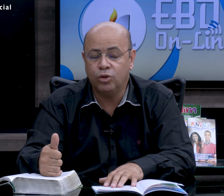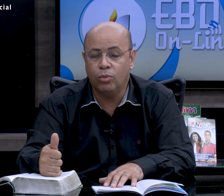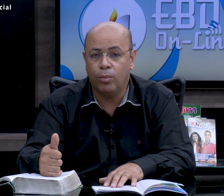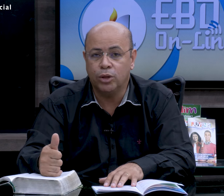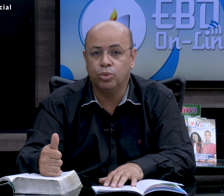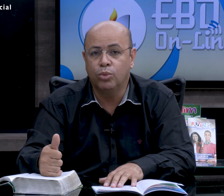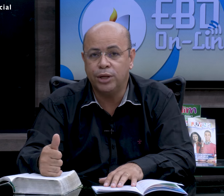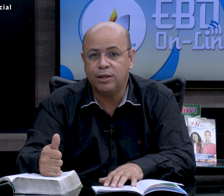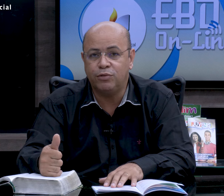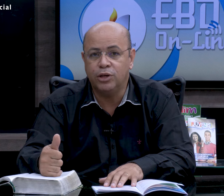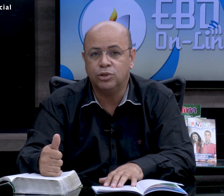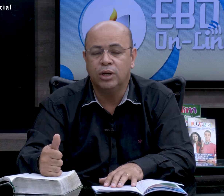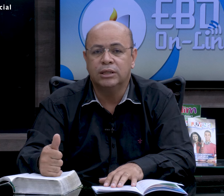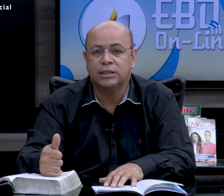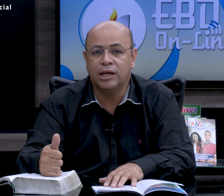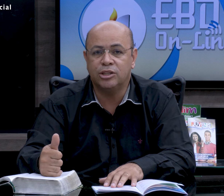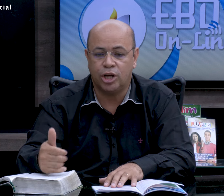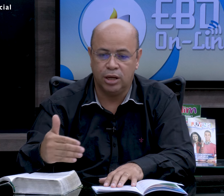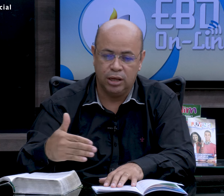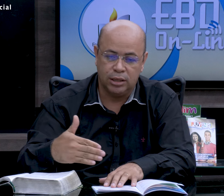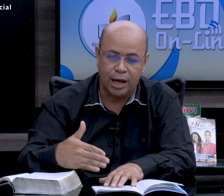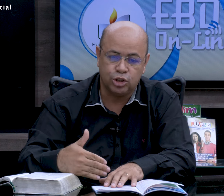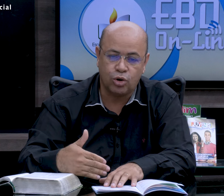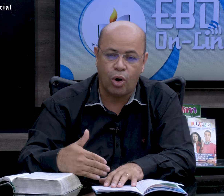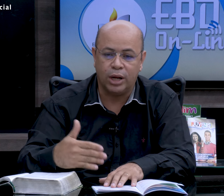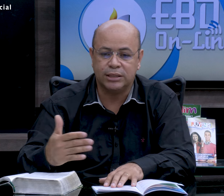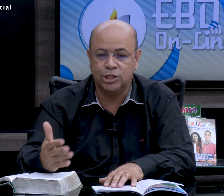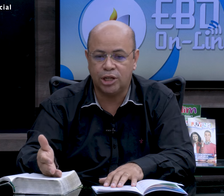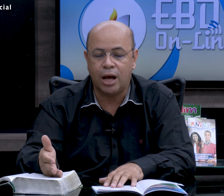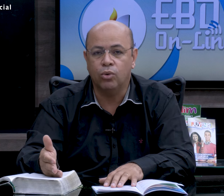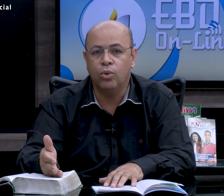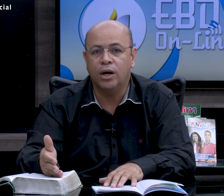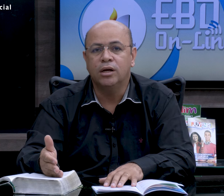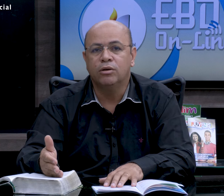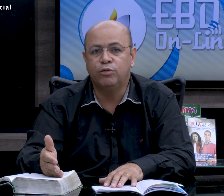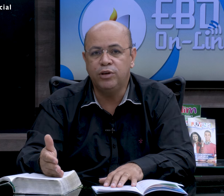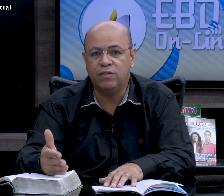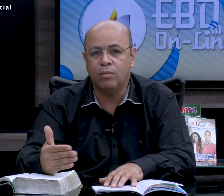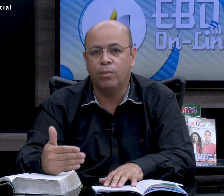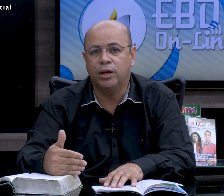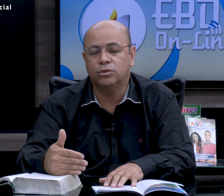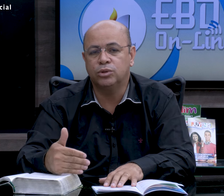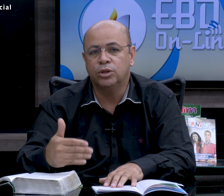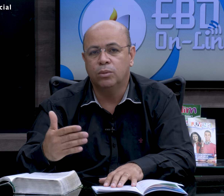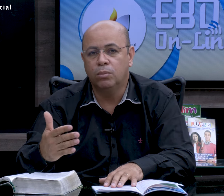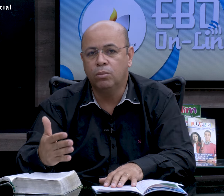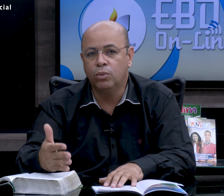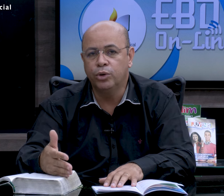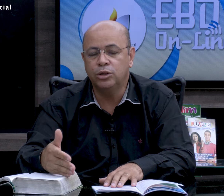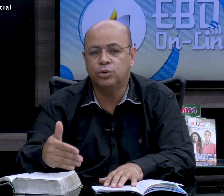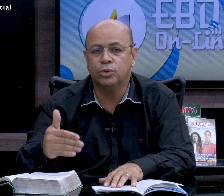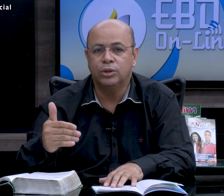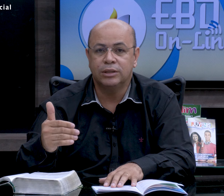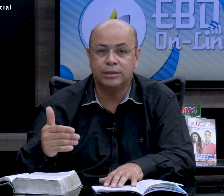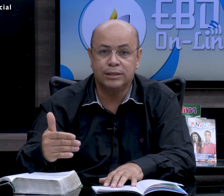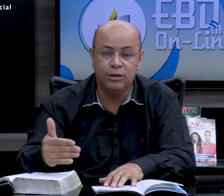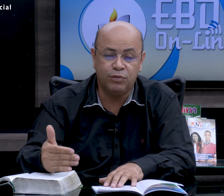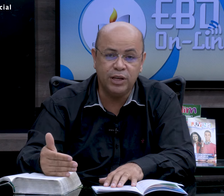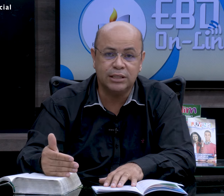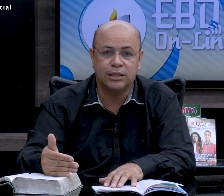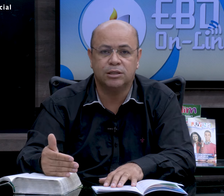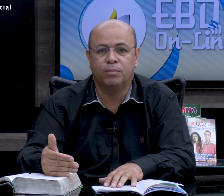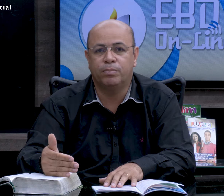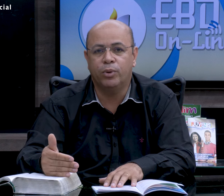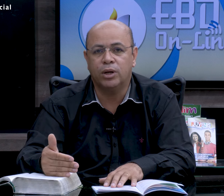tá vivendo um momento muito difícil seja na escola seja na rua vivem momentos muito